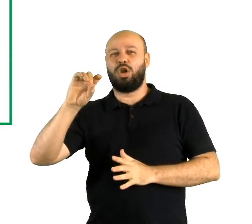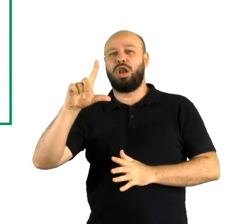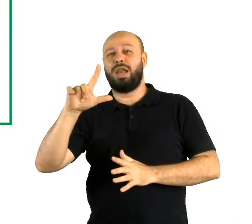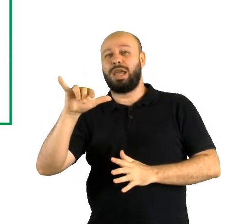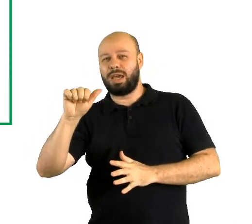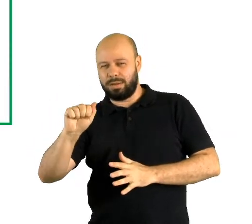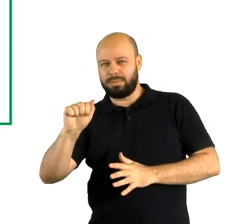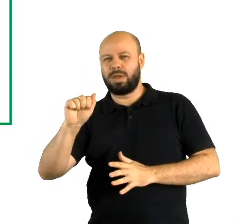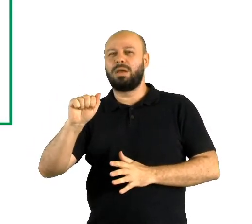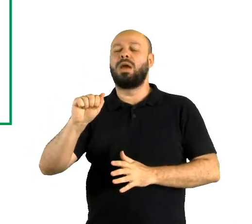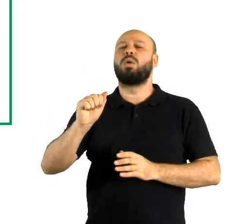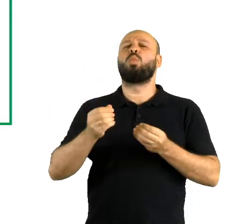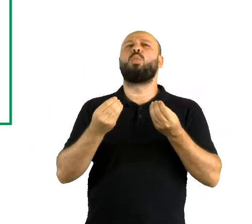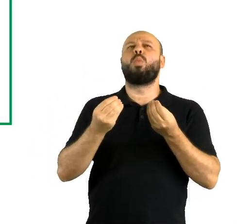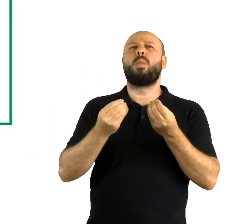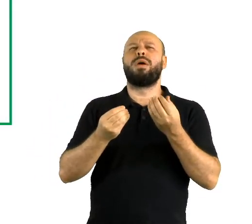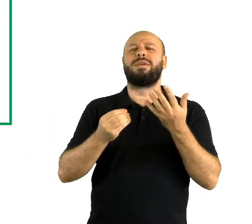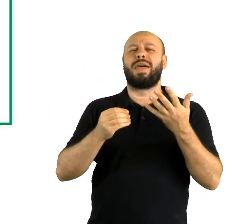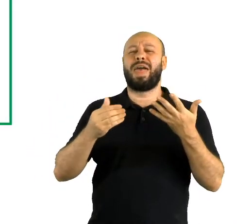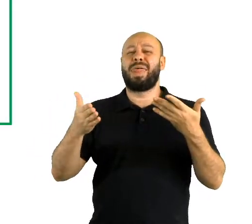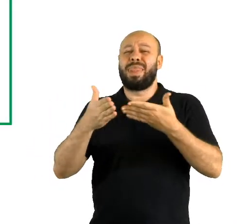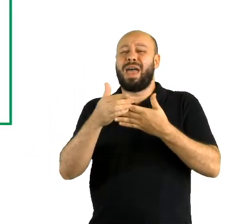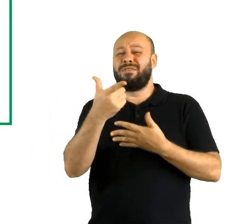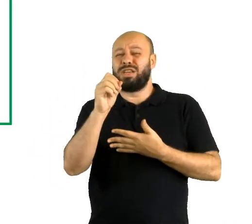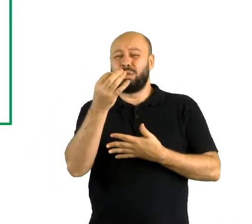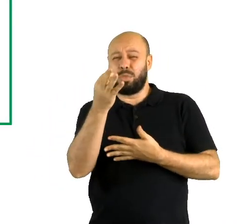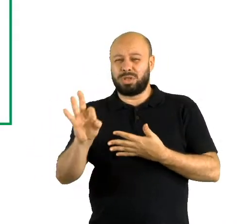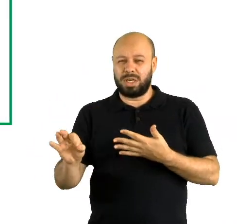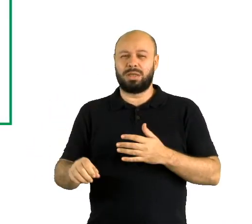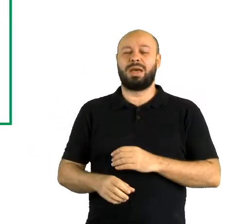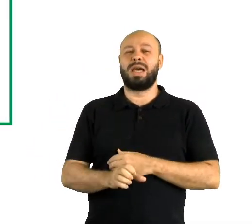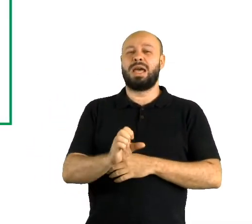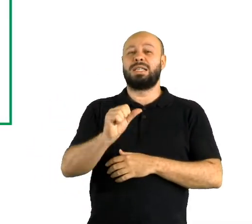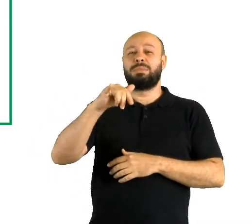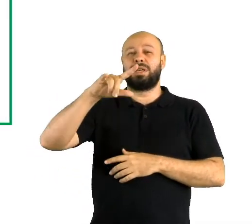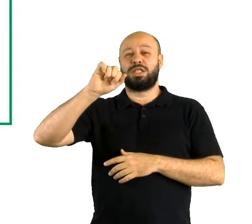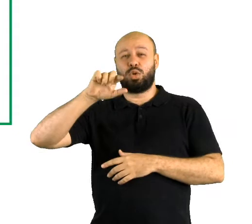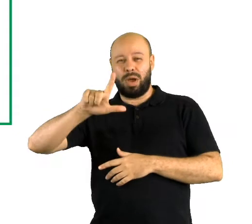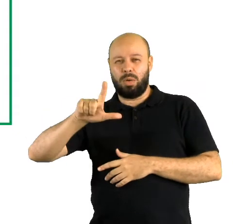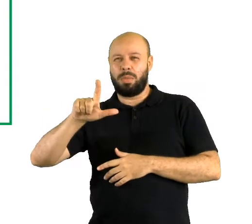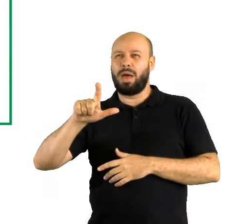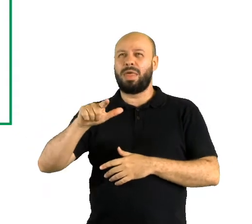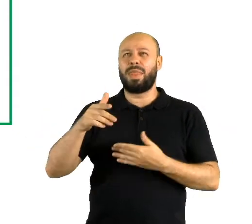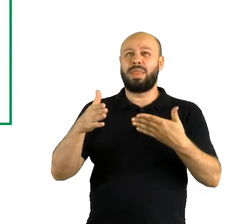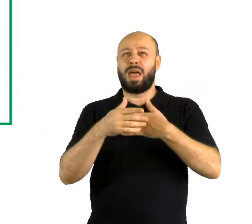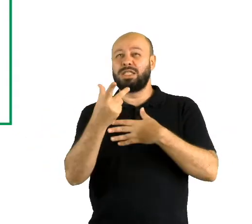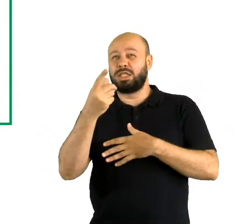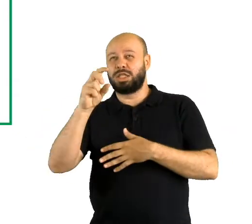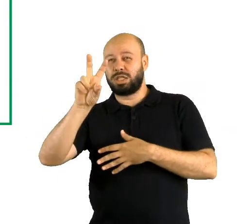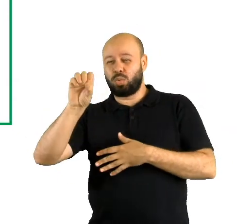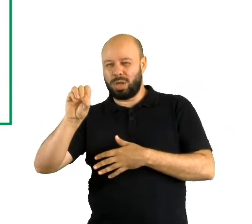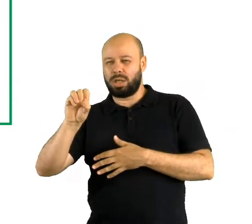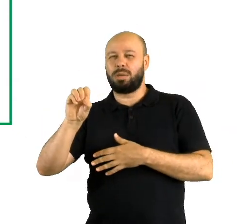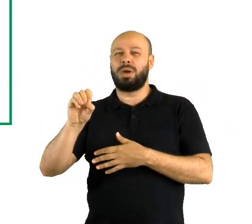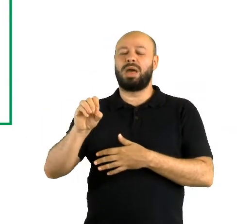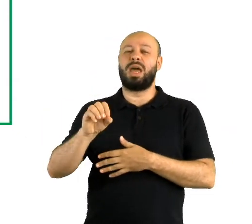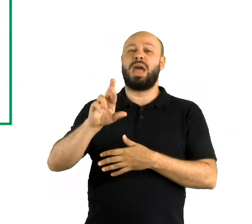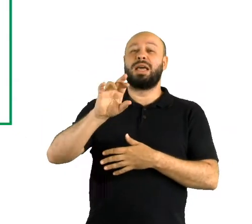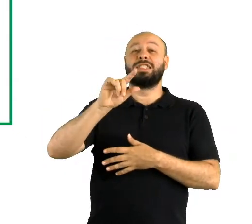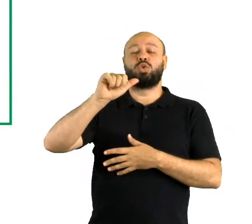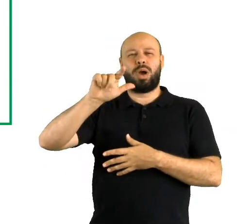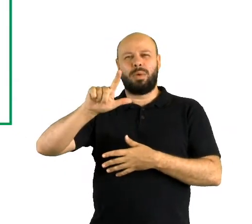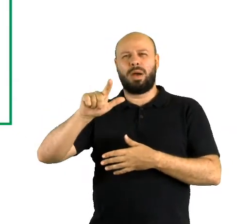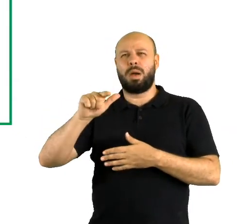perennifolia, quando perde até 20%, semidecidual de 20 a 50% e decidual quando perde acima